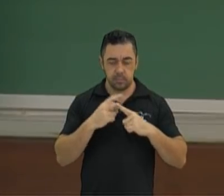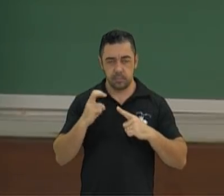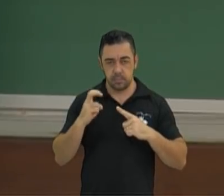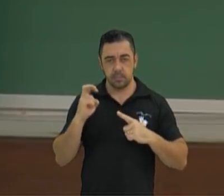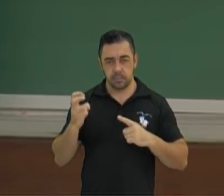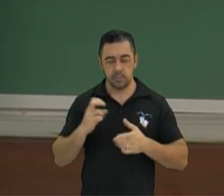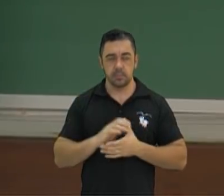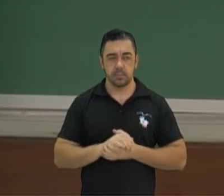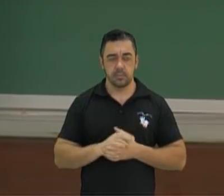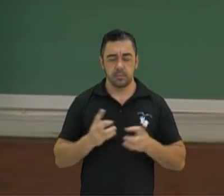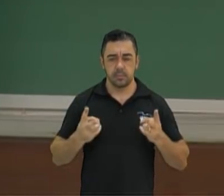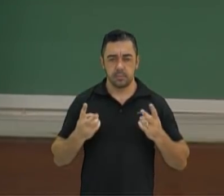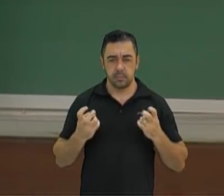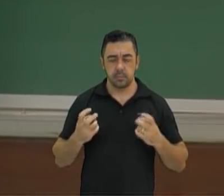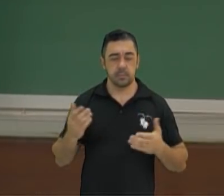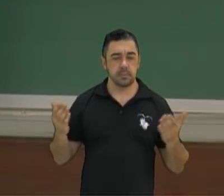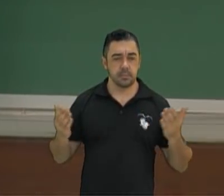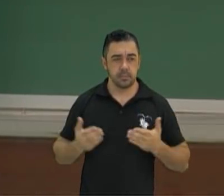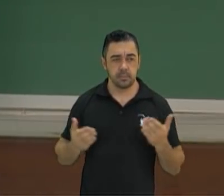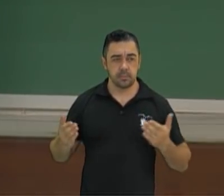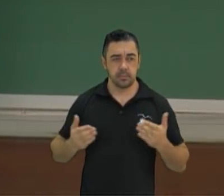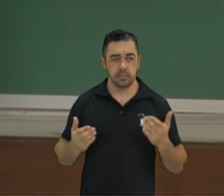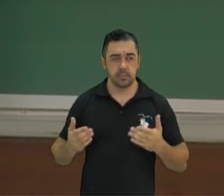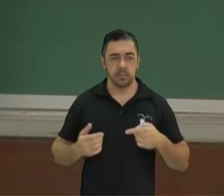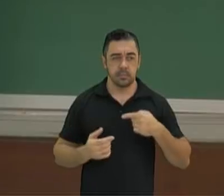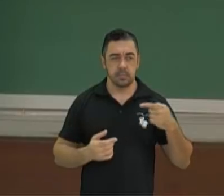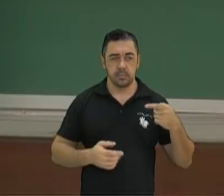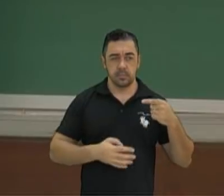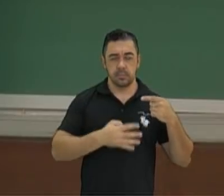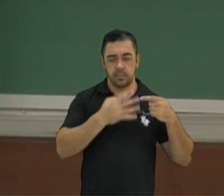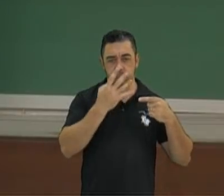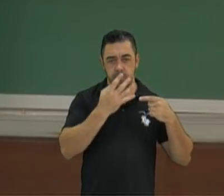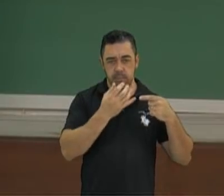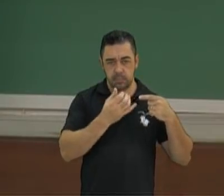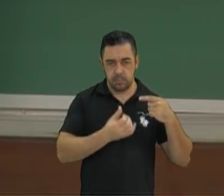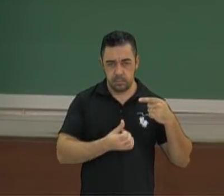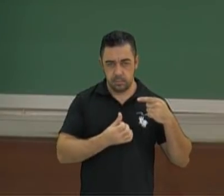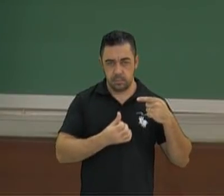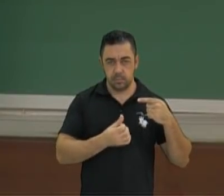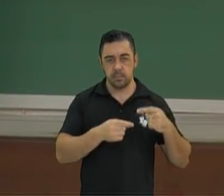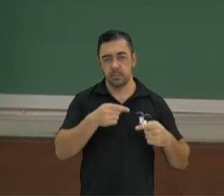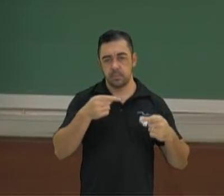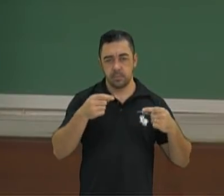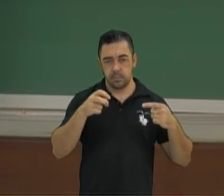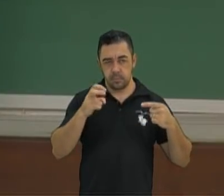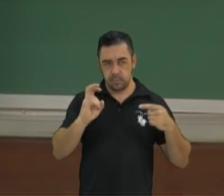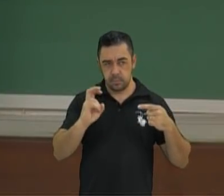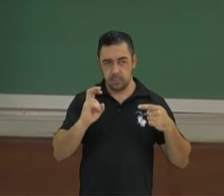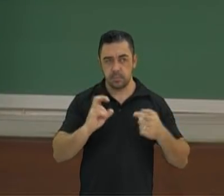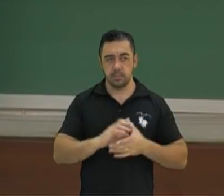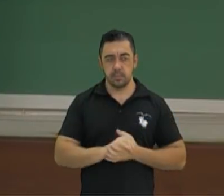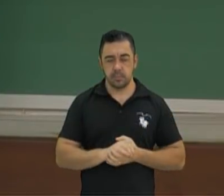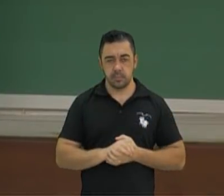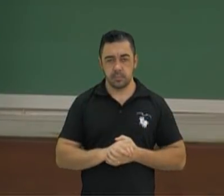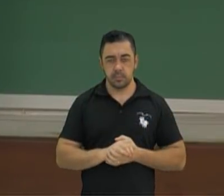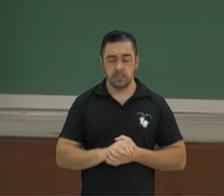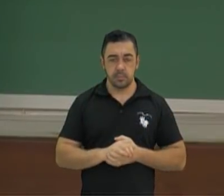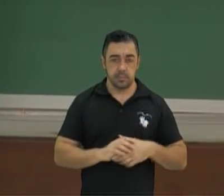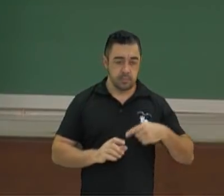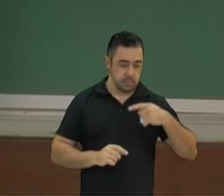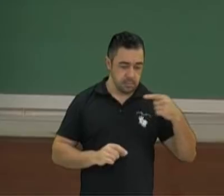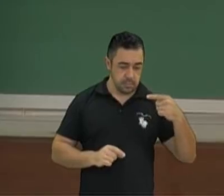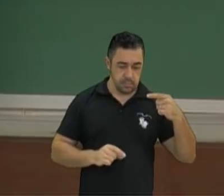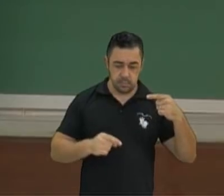5. Perceba que agora eu tenho que fazer menos 4 com menos 5. Gente, quando eu